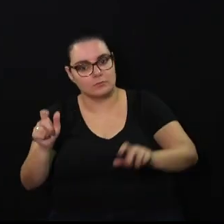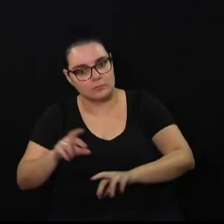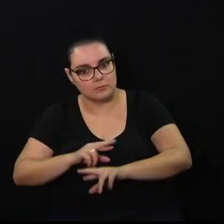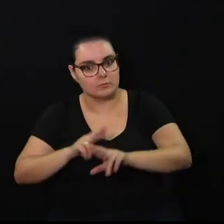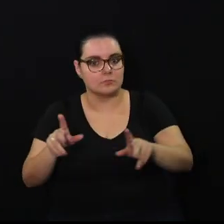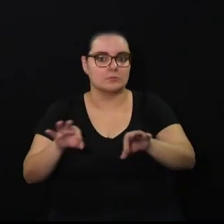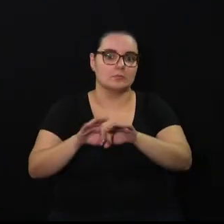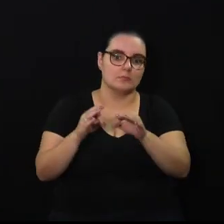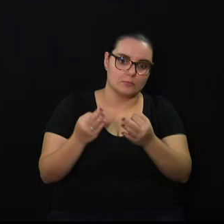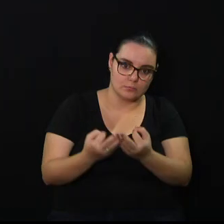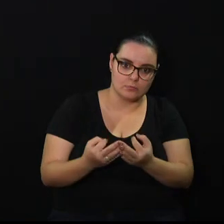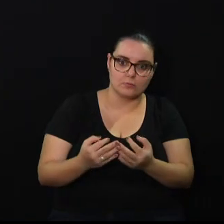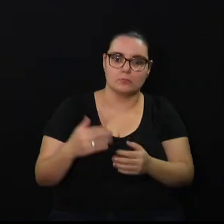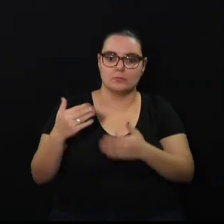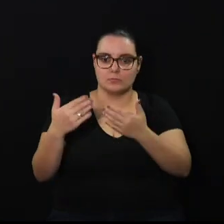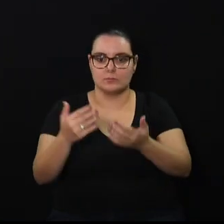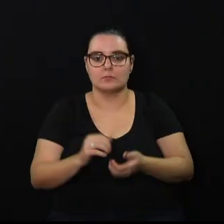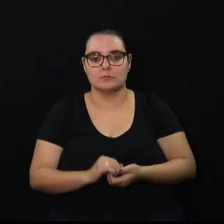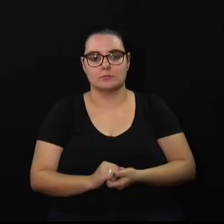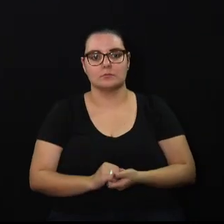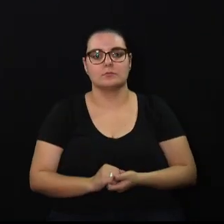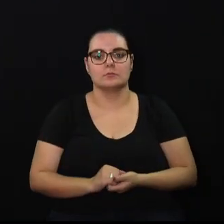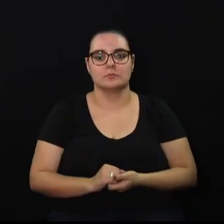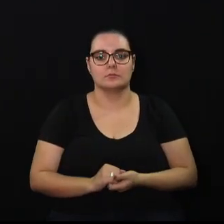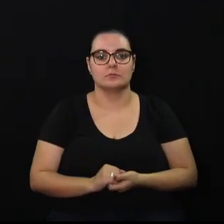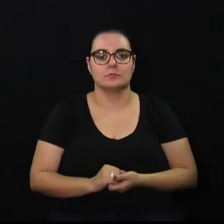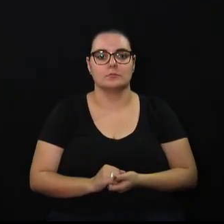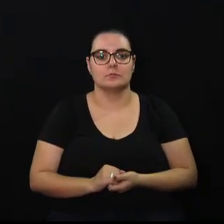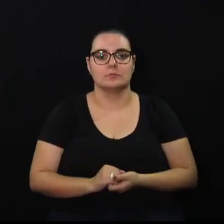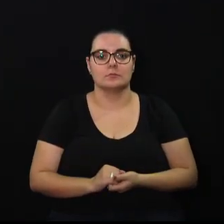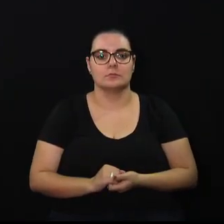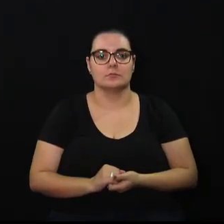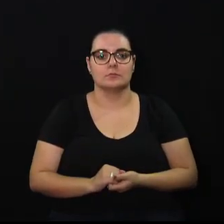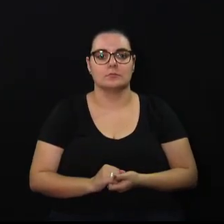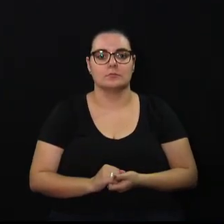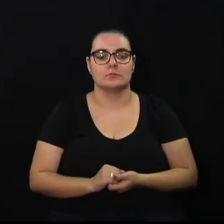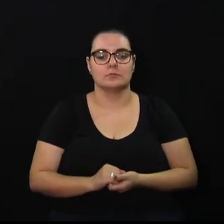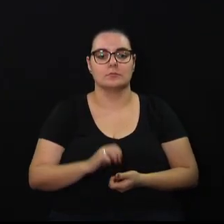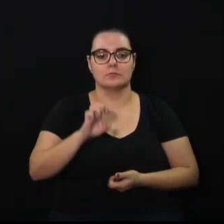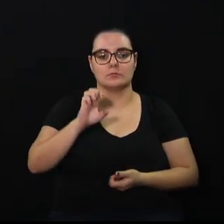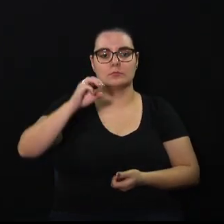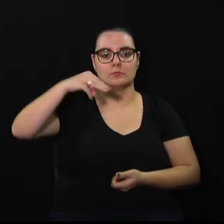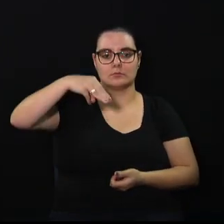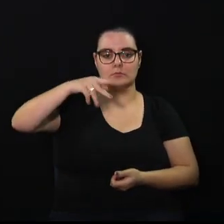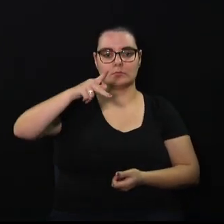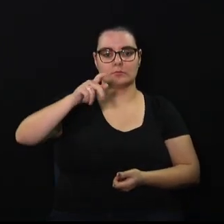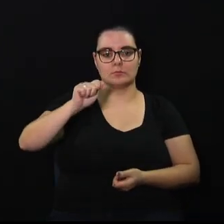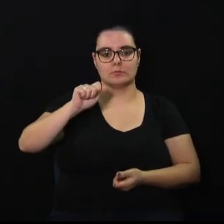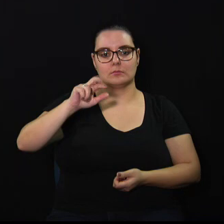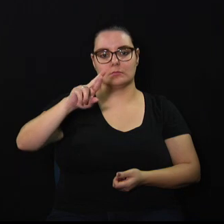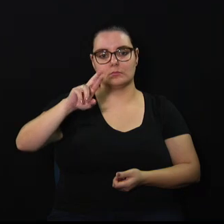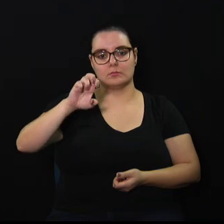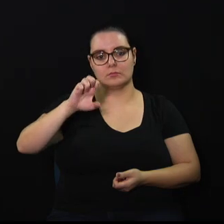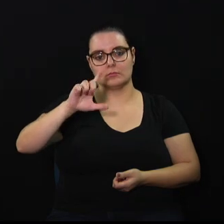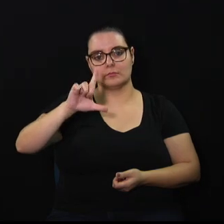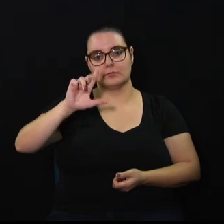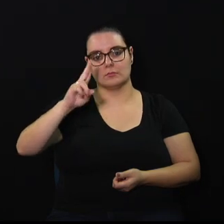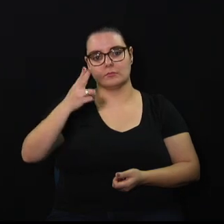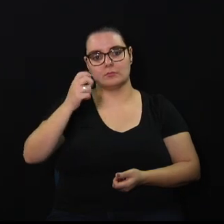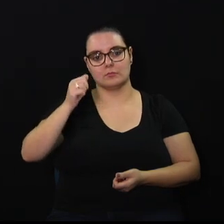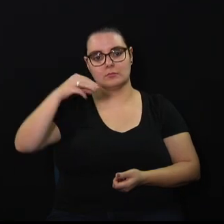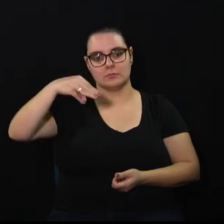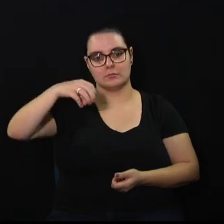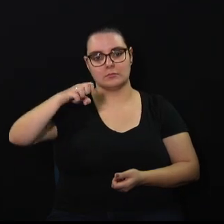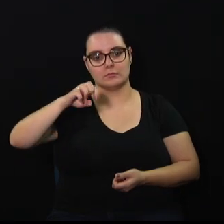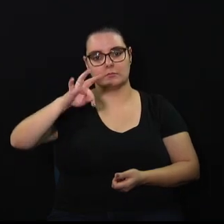familiares e por aí vai tá que é o emparelhamento emparelhamento é quando a gente trabalha